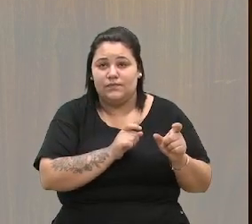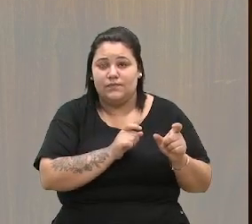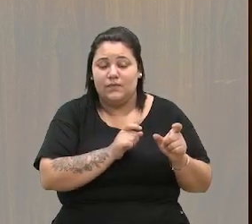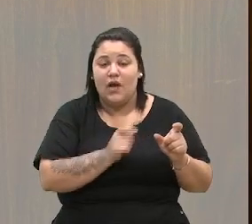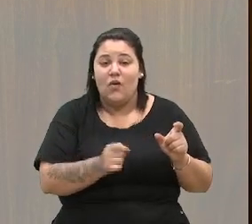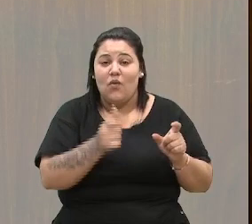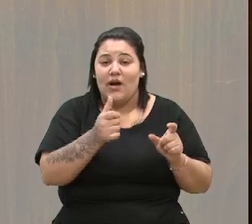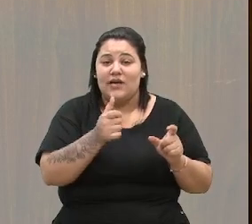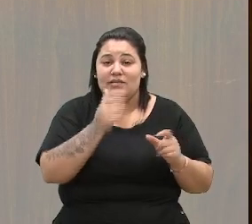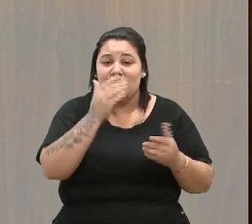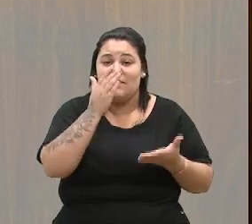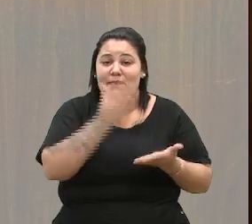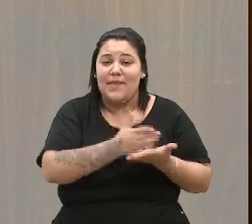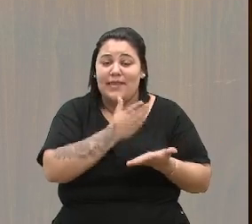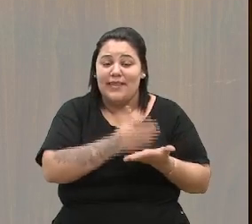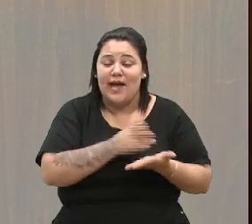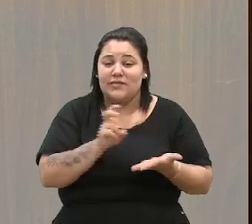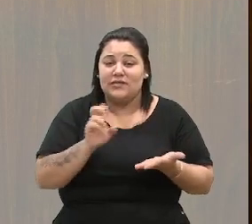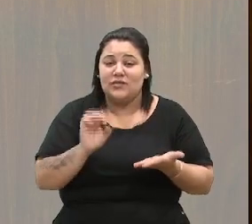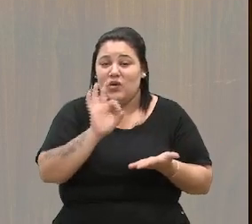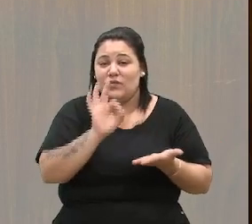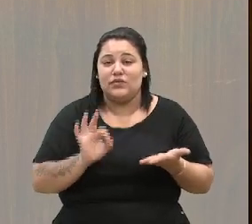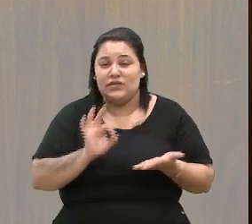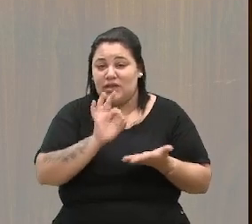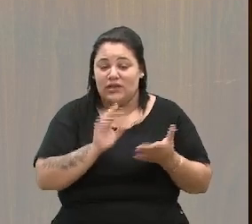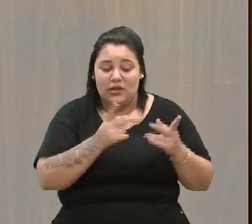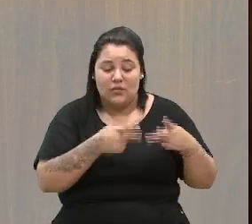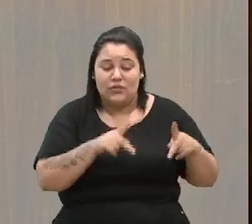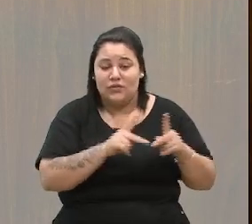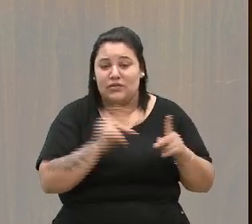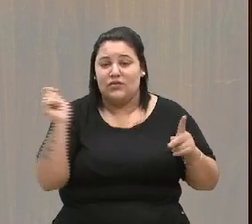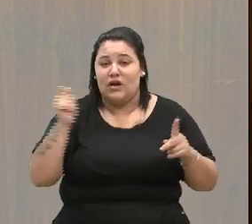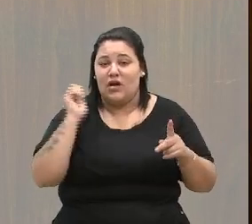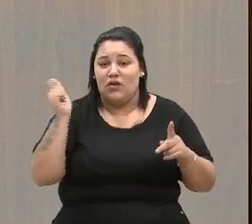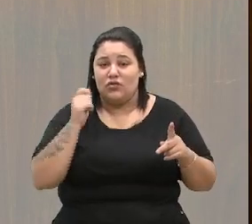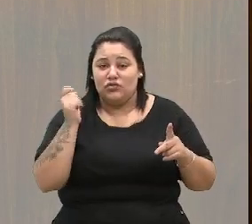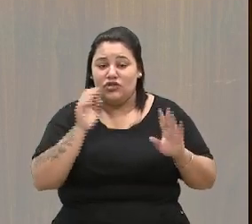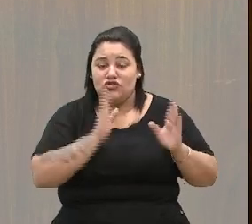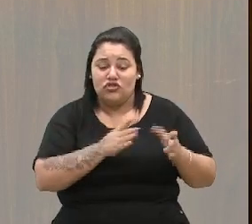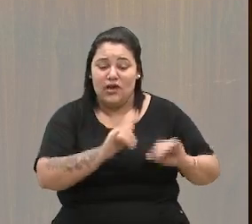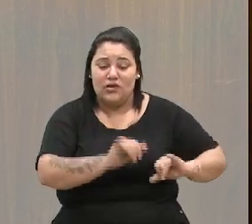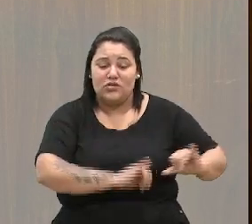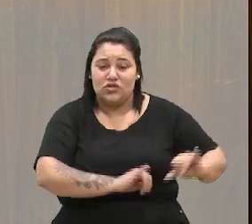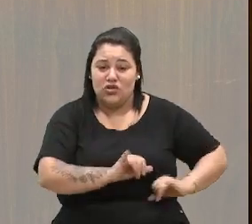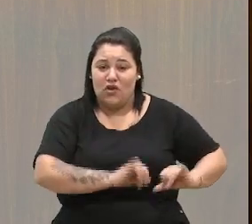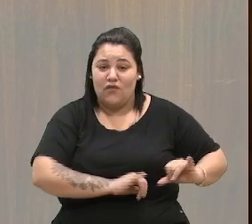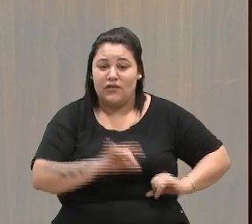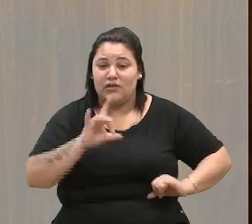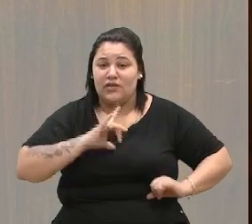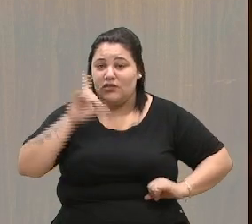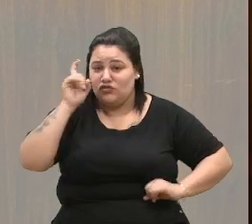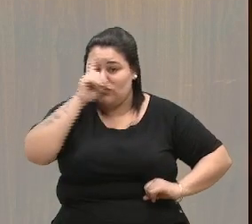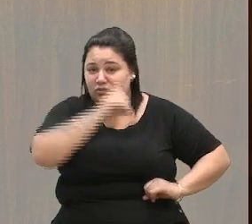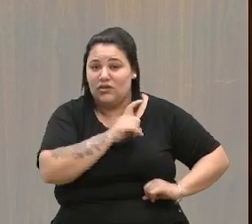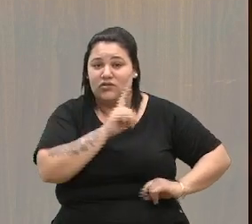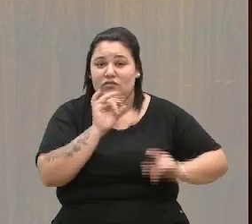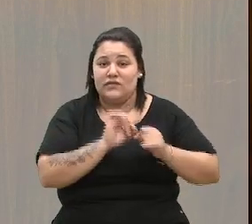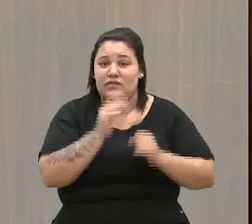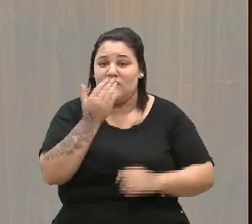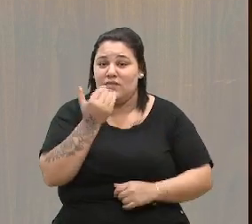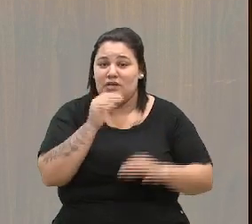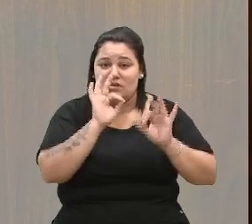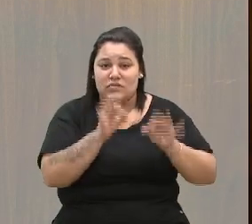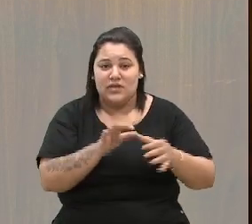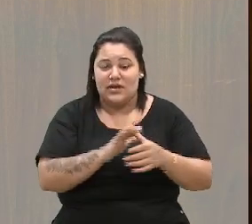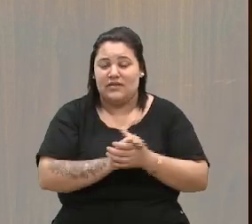de 50% da população gaúcha, que já sofre com dificuldade para se alimentar